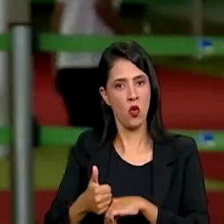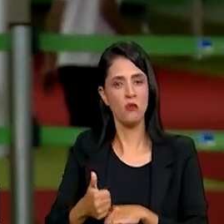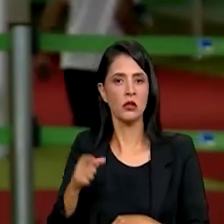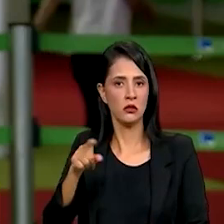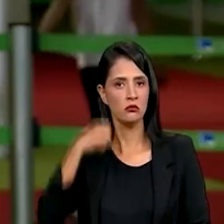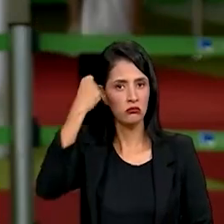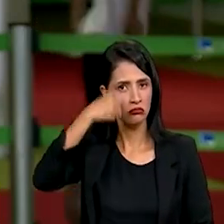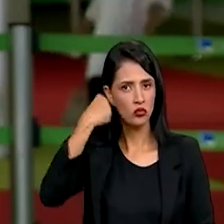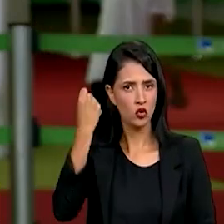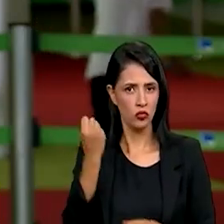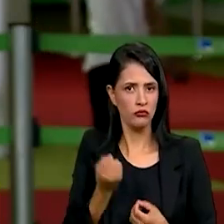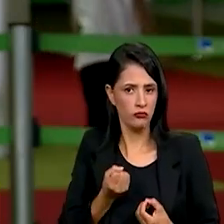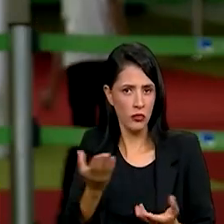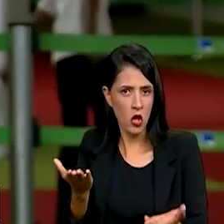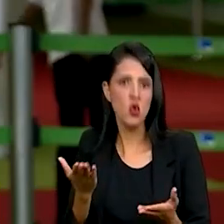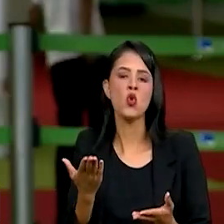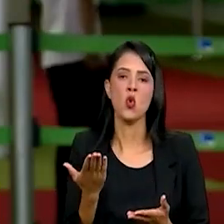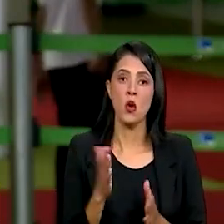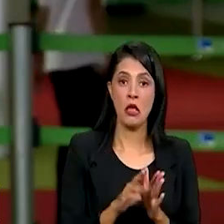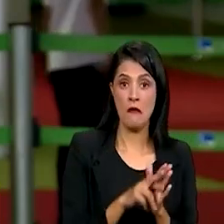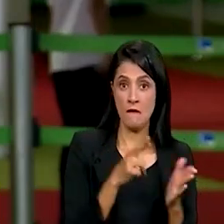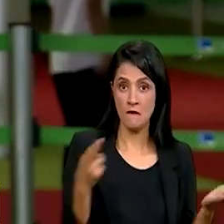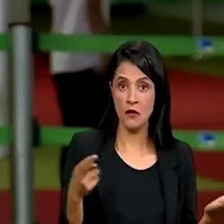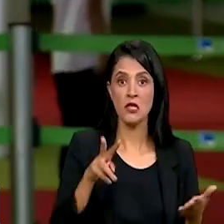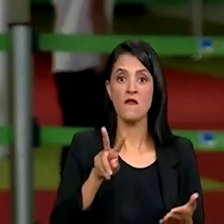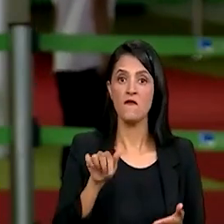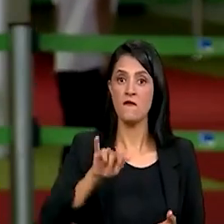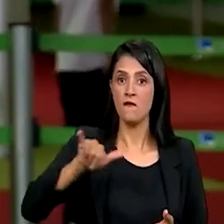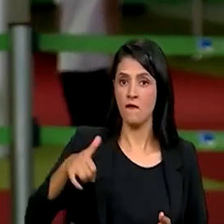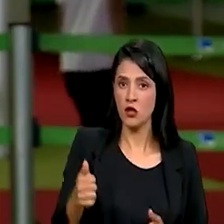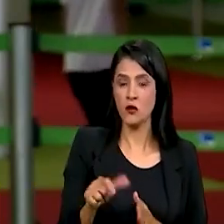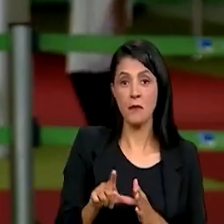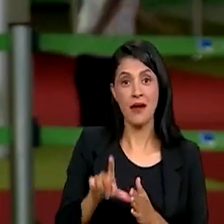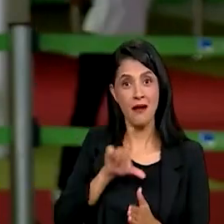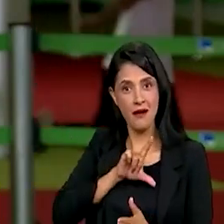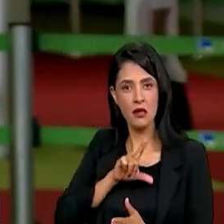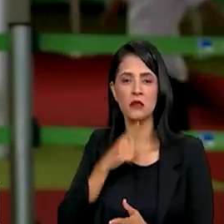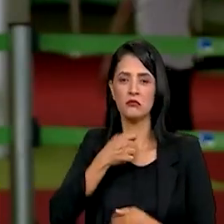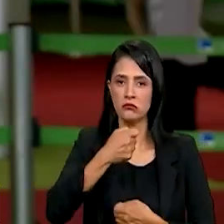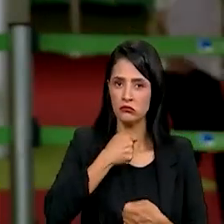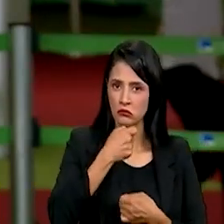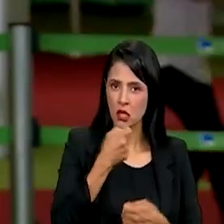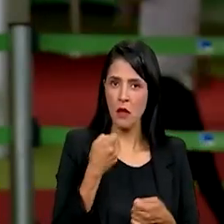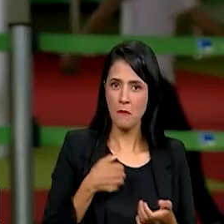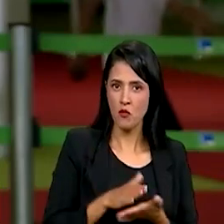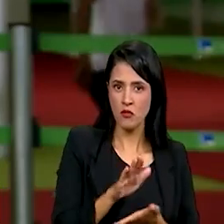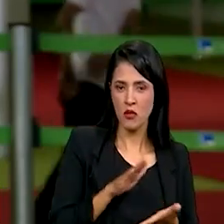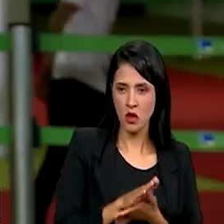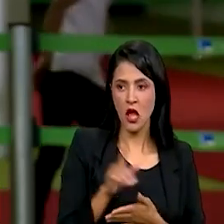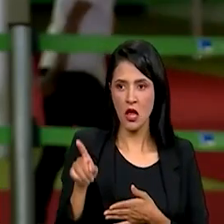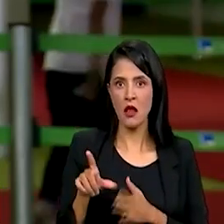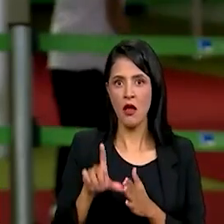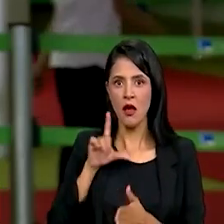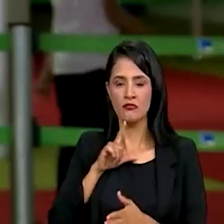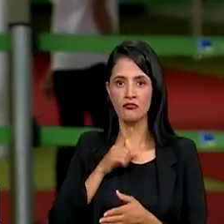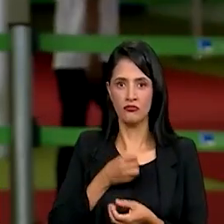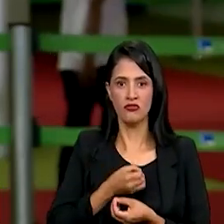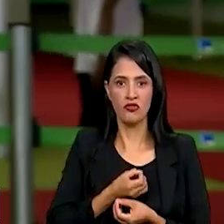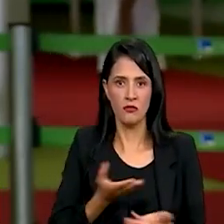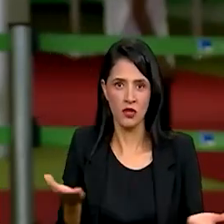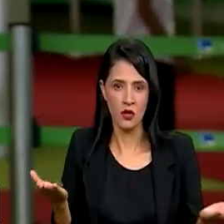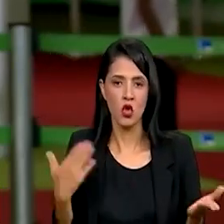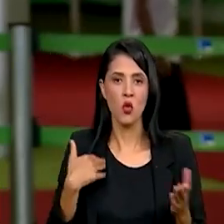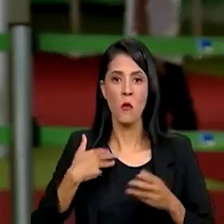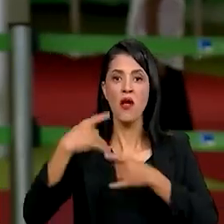senador revelou esse caso à revista Veja, só que antes mesmo de a reportagem ser publicada, ele antecipou esses fatos